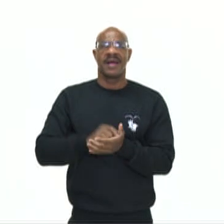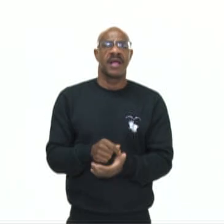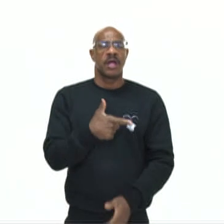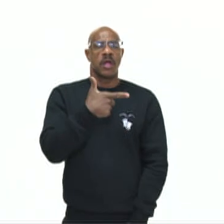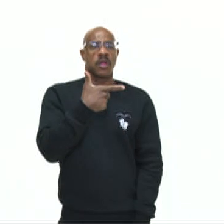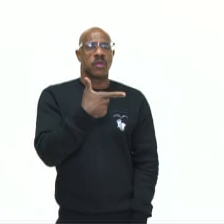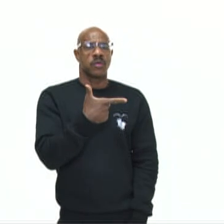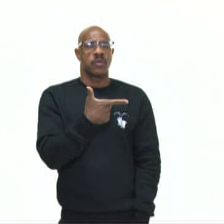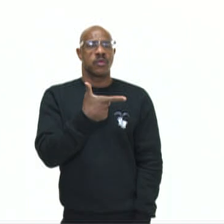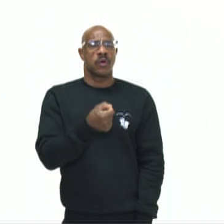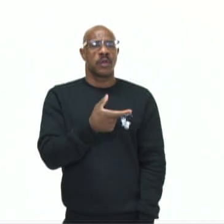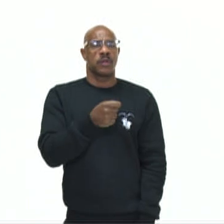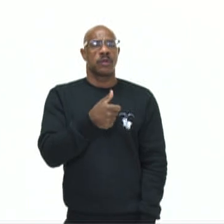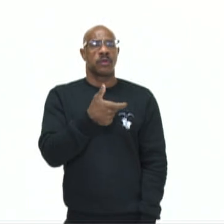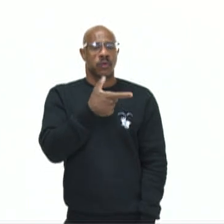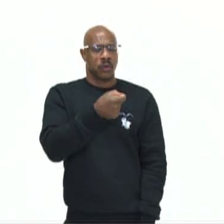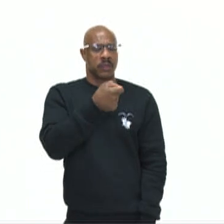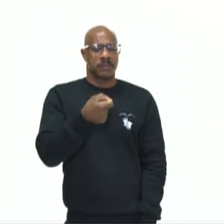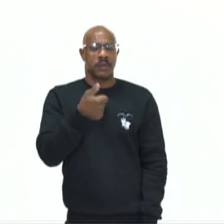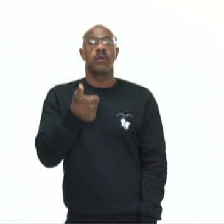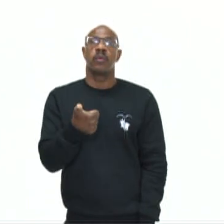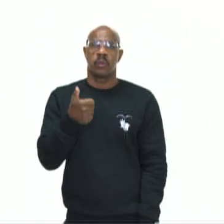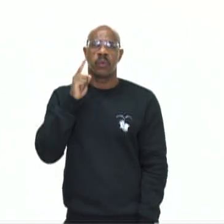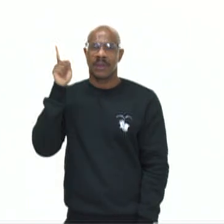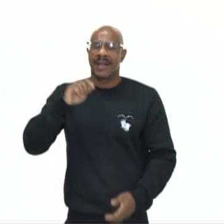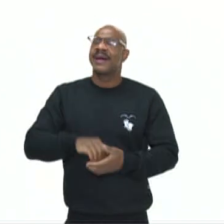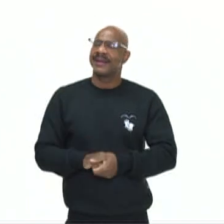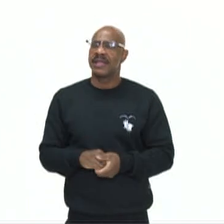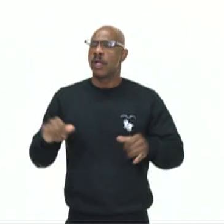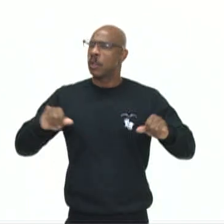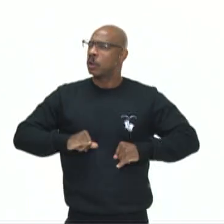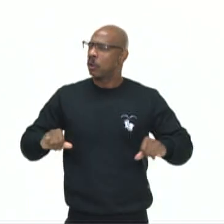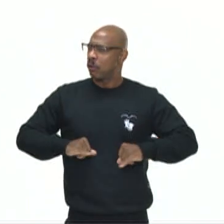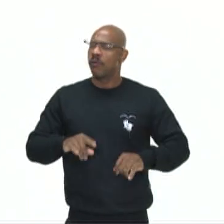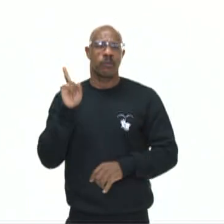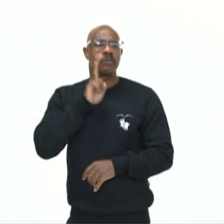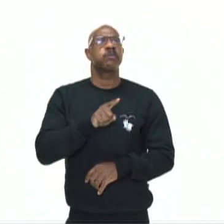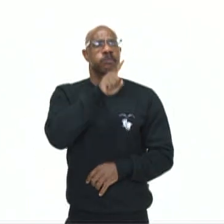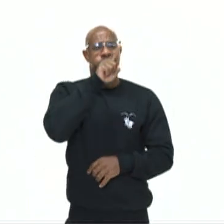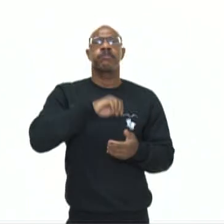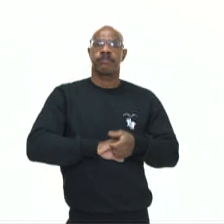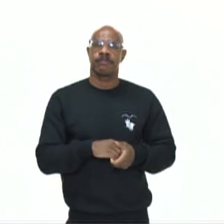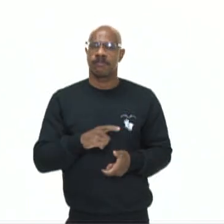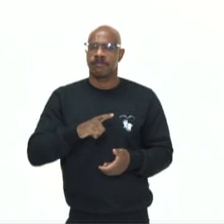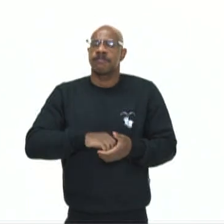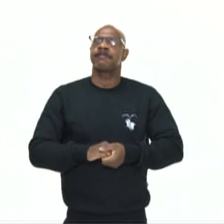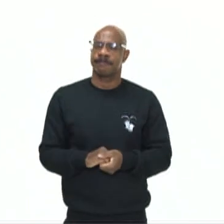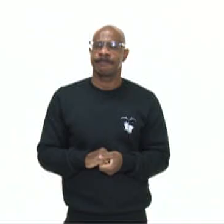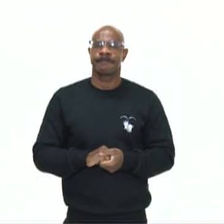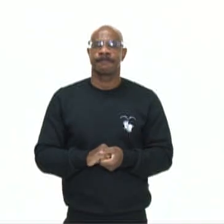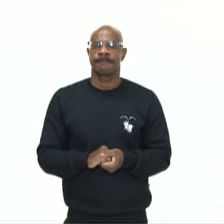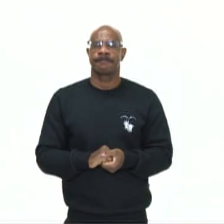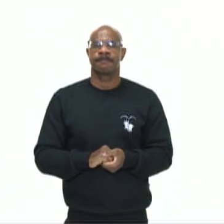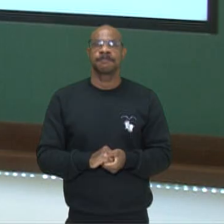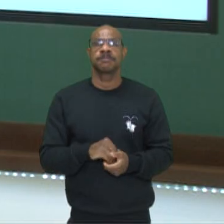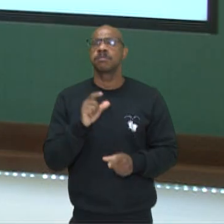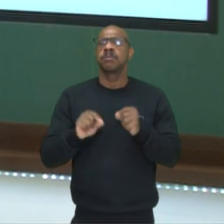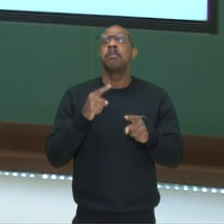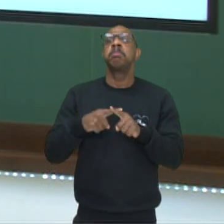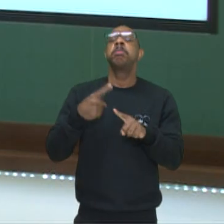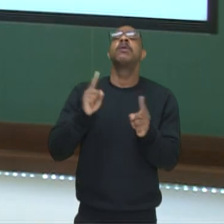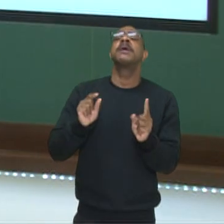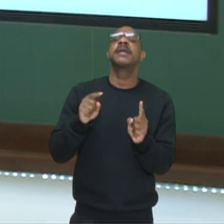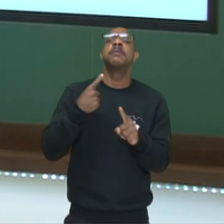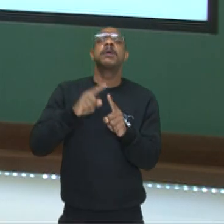atentado terrorista, o maior atentado terrorista em solo americano, que foi o World Trade Center, O que